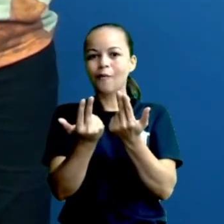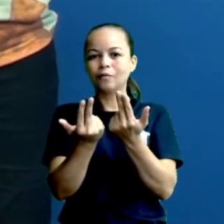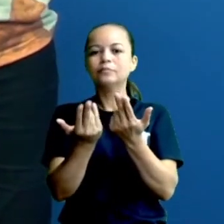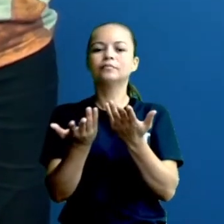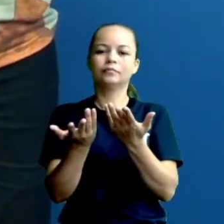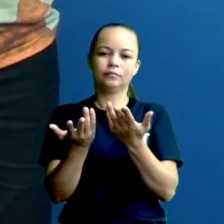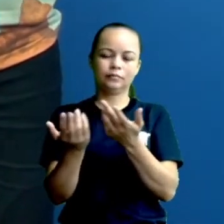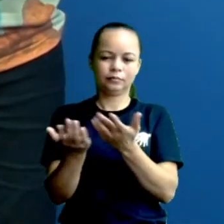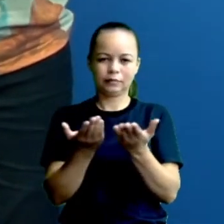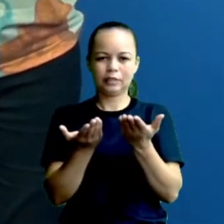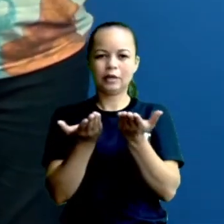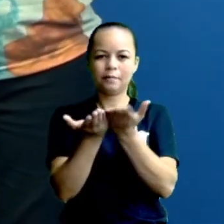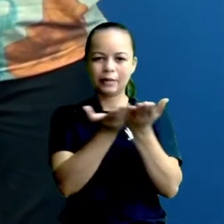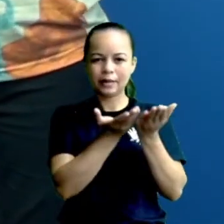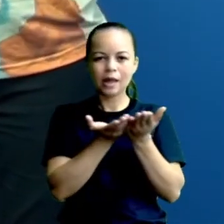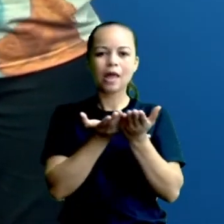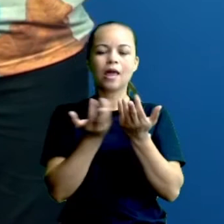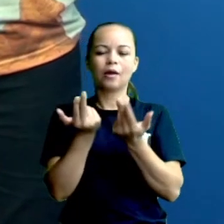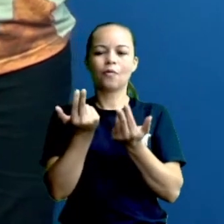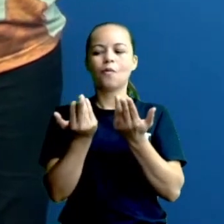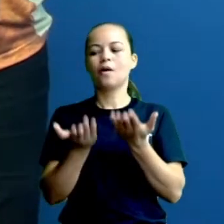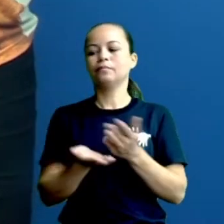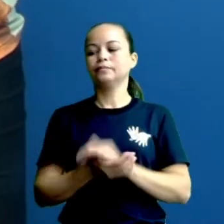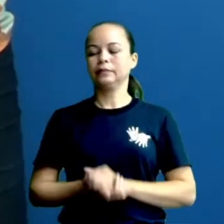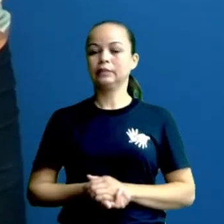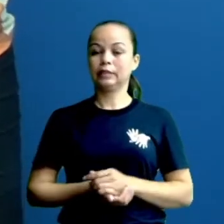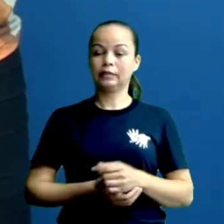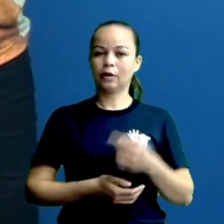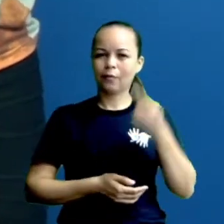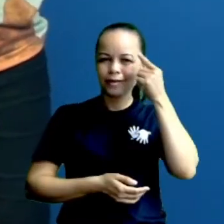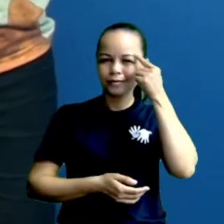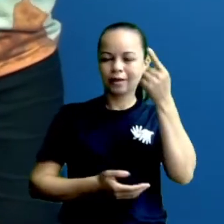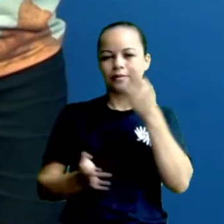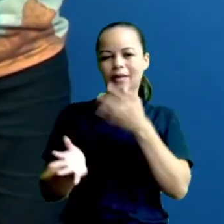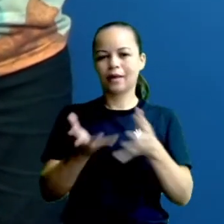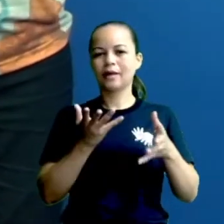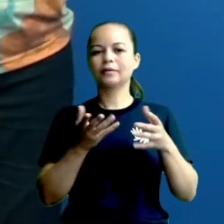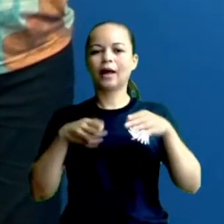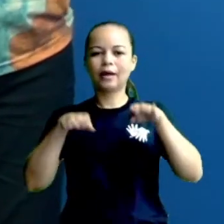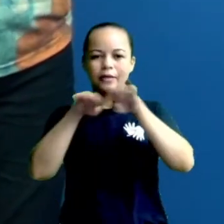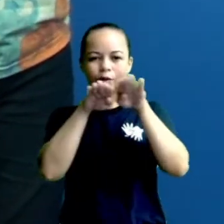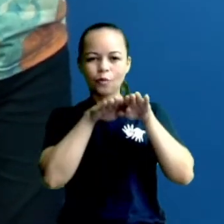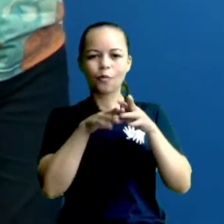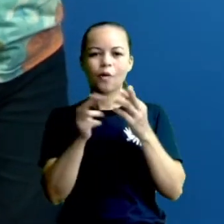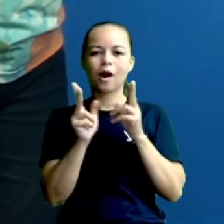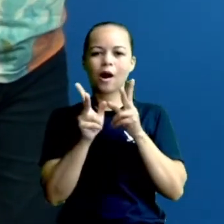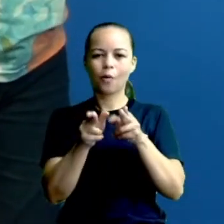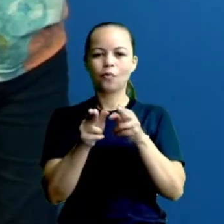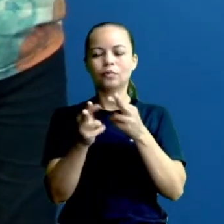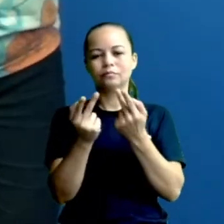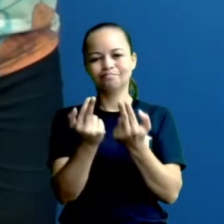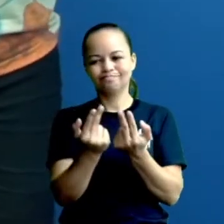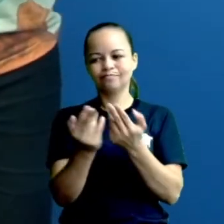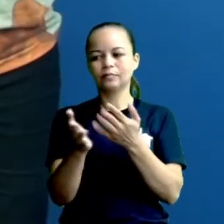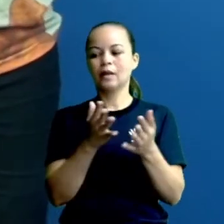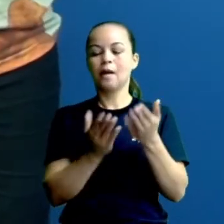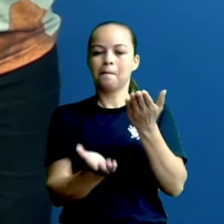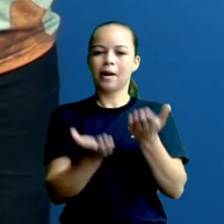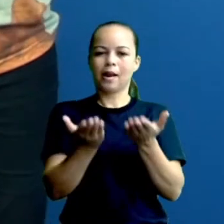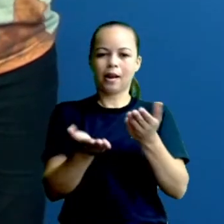mesma me liga ok então essa ideia da Igualdade balanças